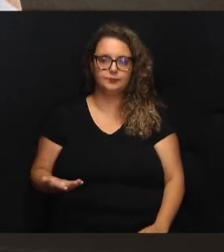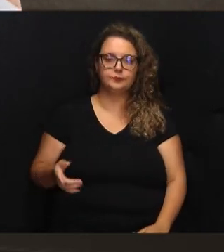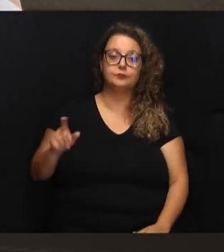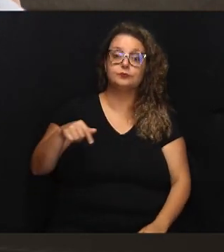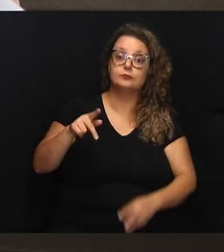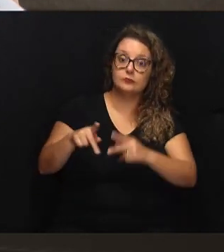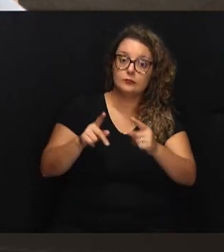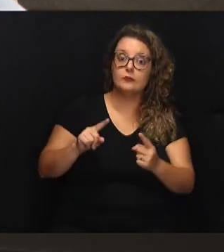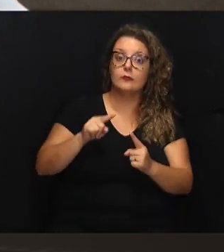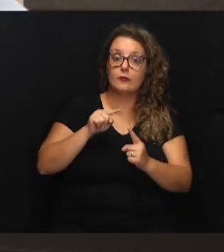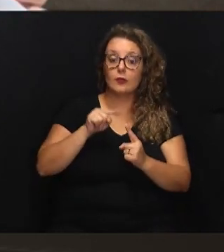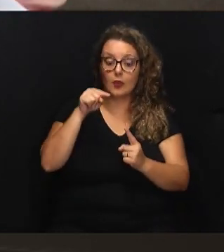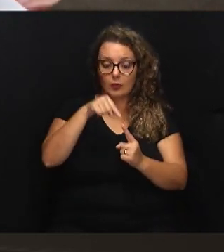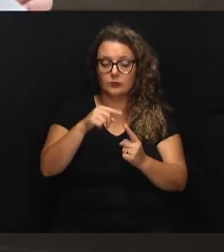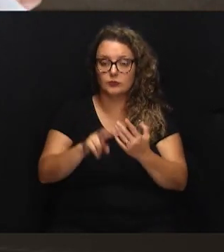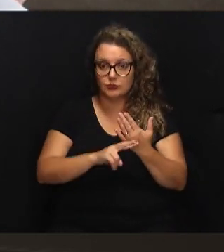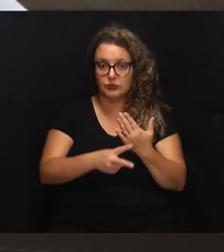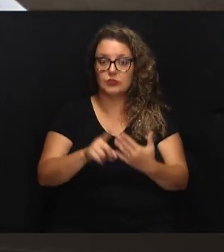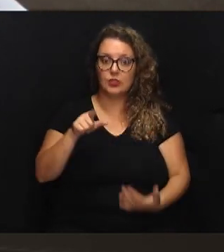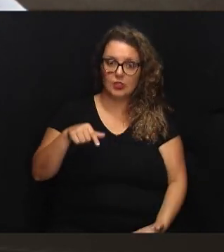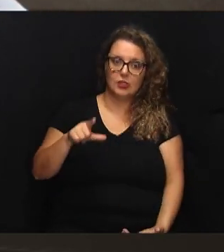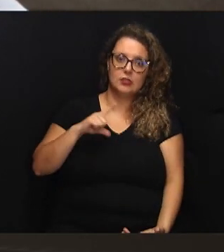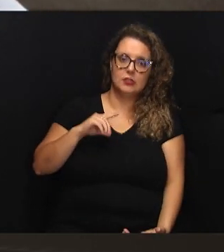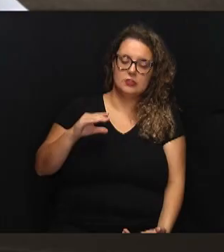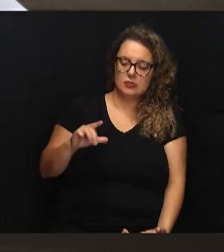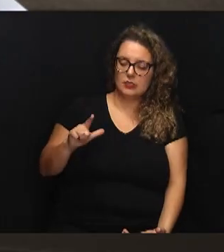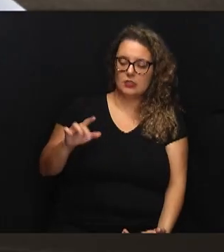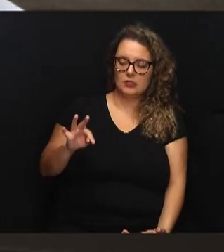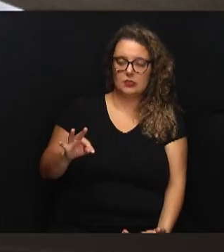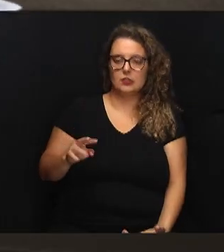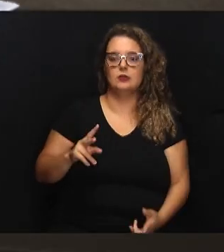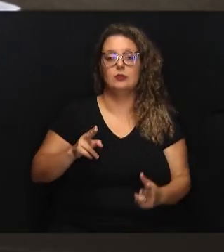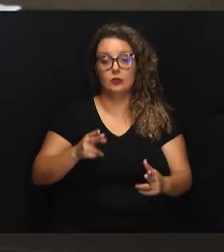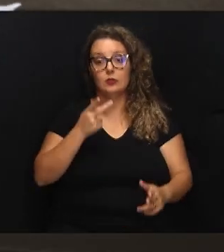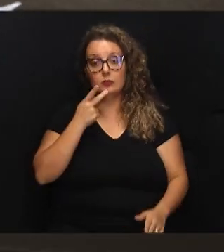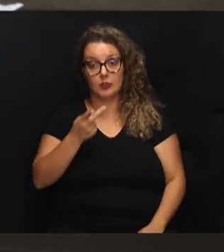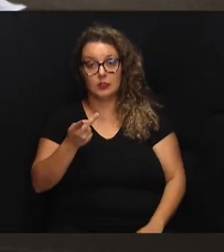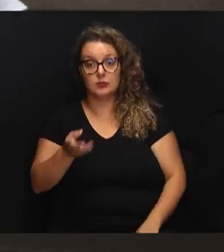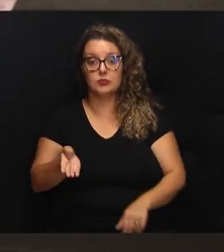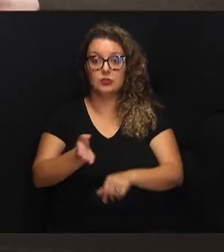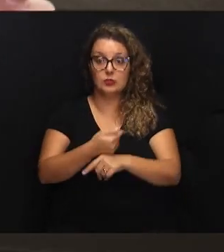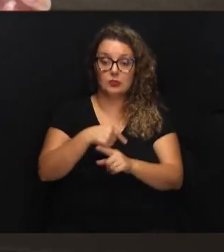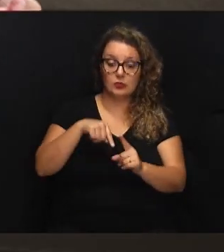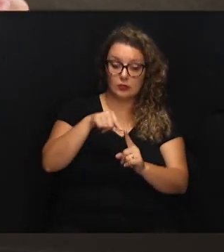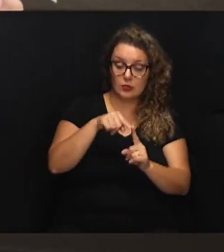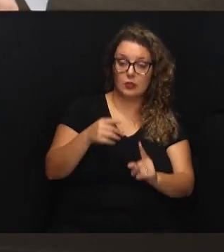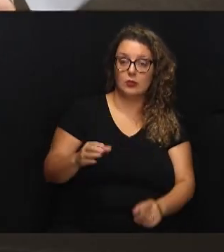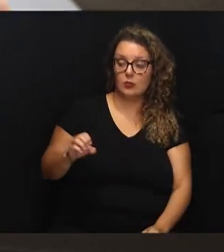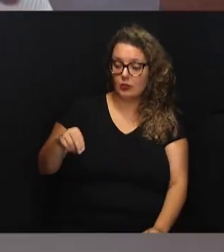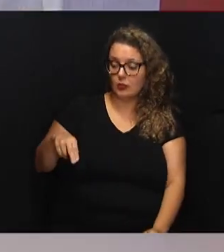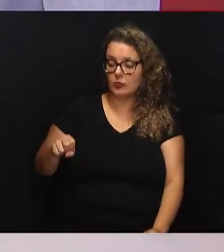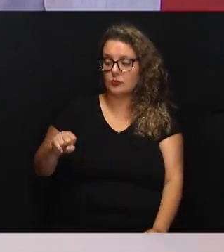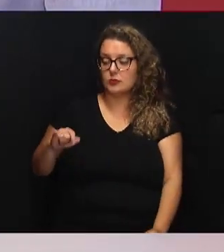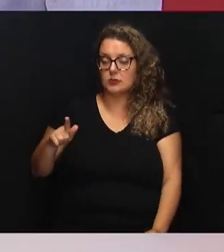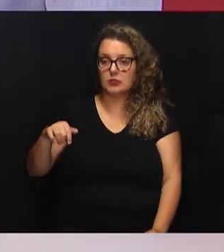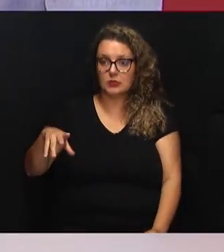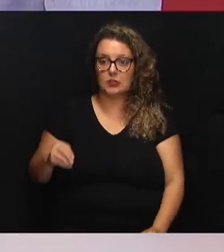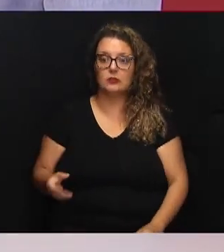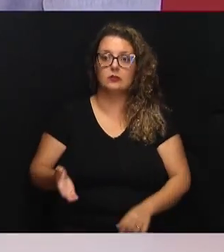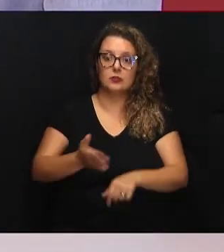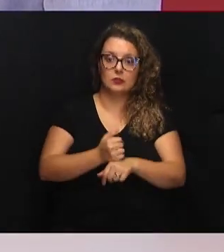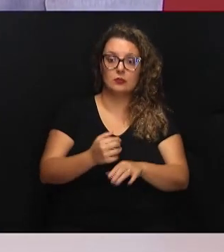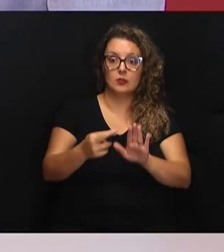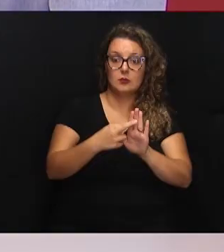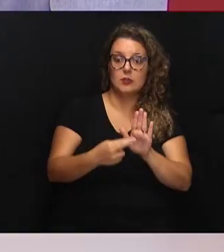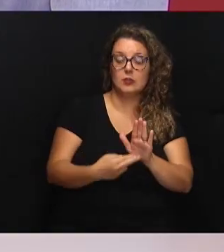vai ser atingido é quem tem CLT, que é, como eu mencionei antes, já era um alvo do consignado anterior, mas pelas regras que você